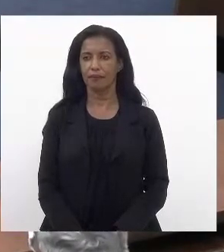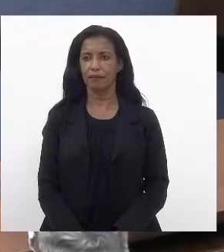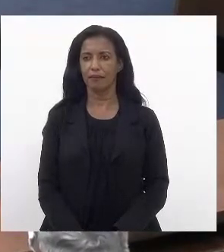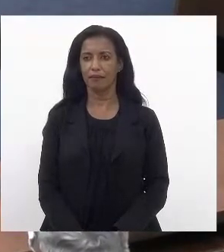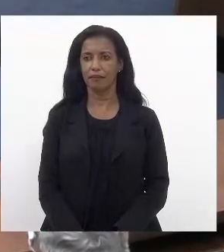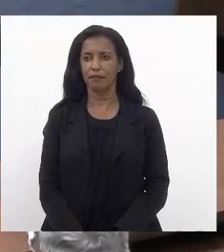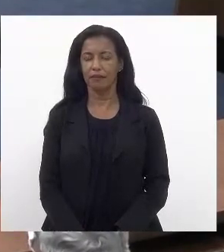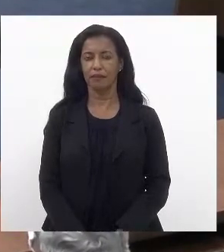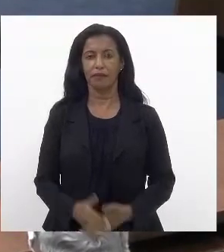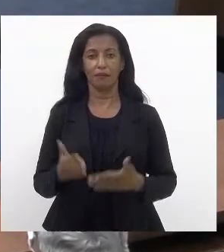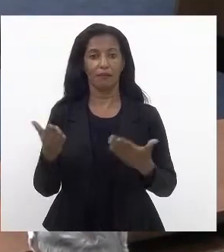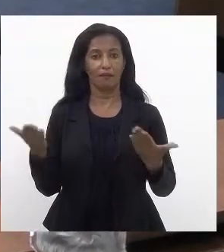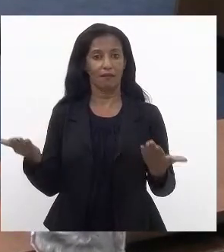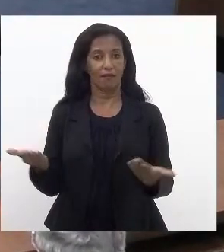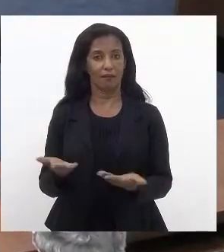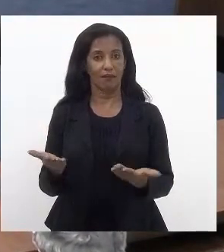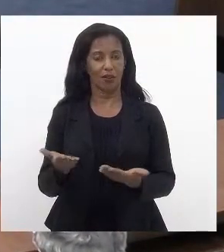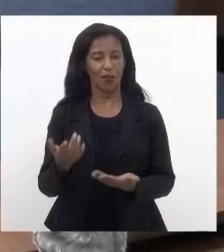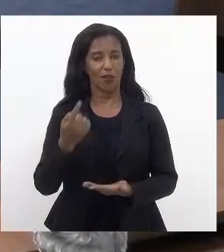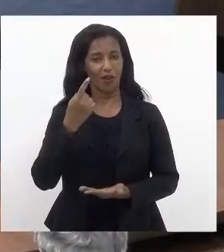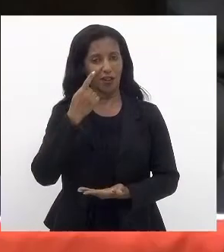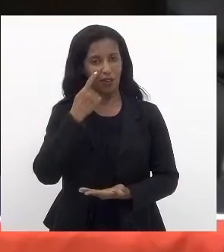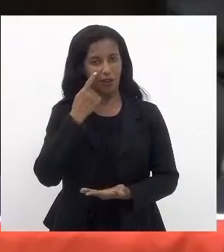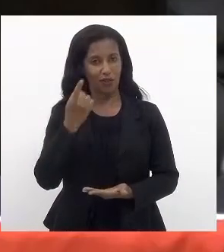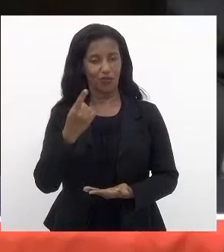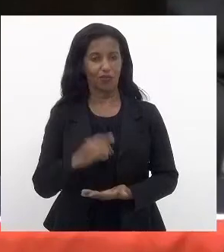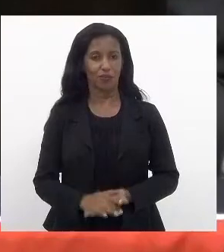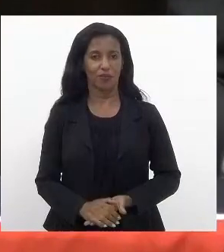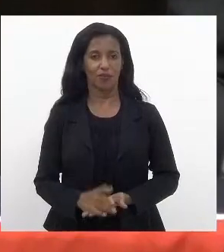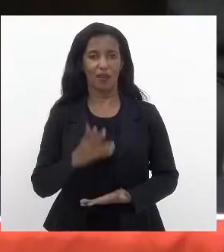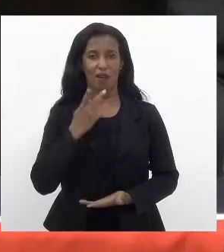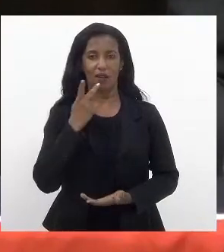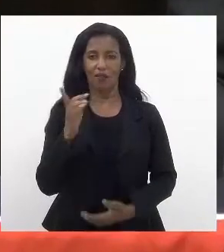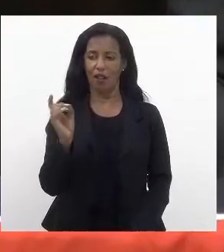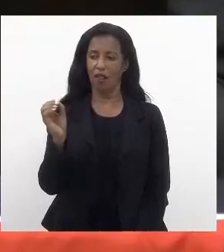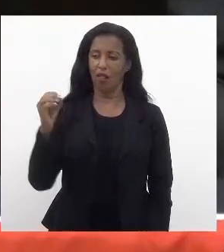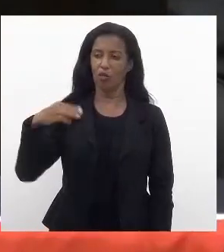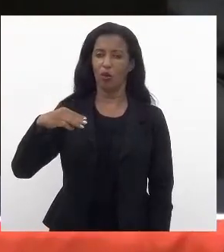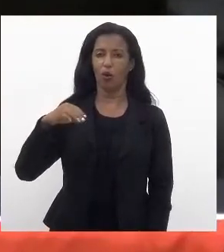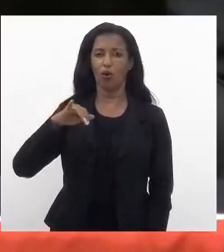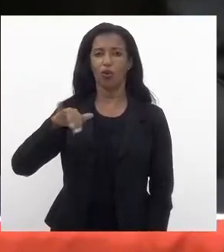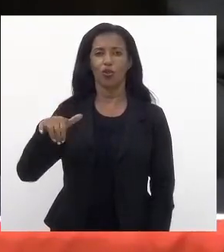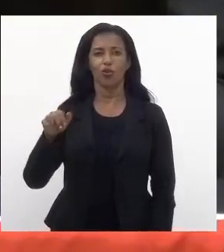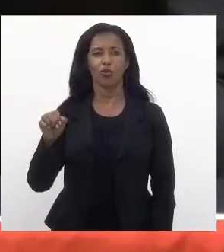Agora nós vamos ouvir a saudação de Dom Jorge Cury.